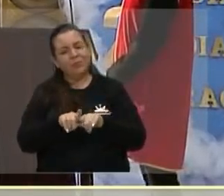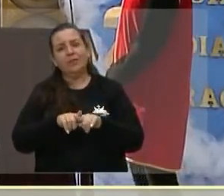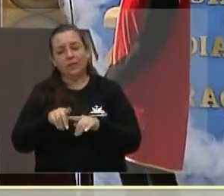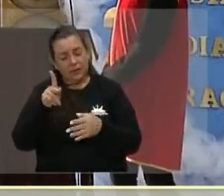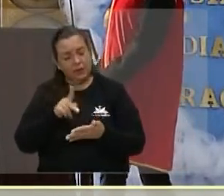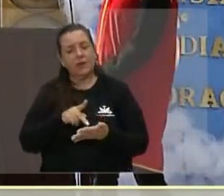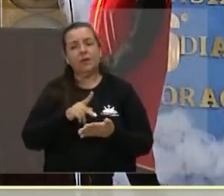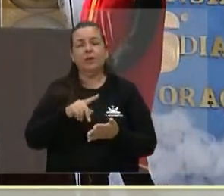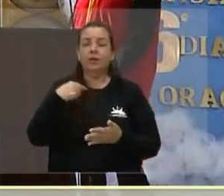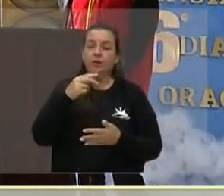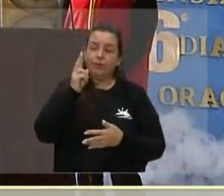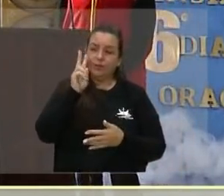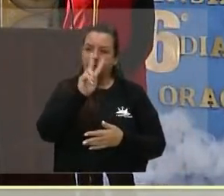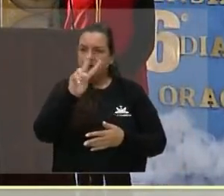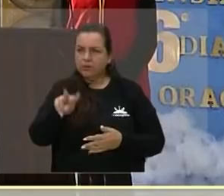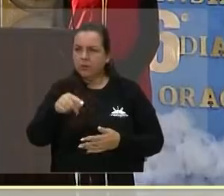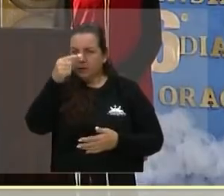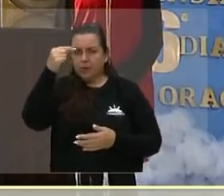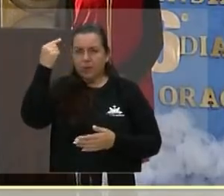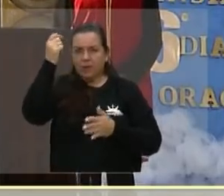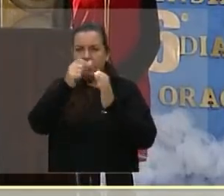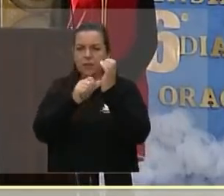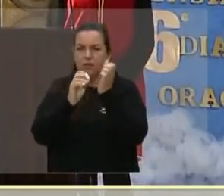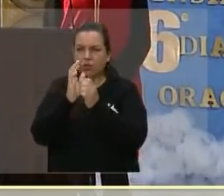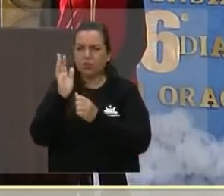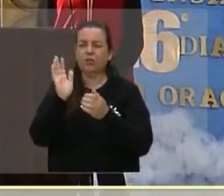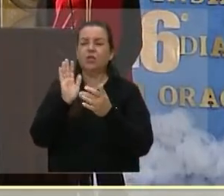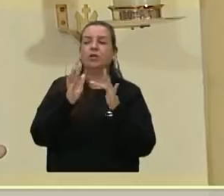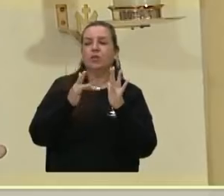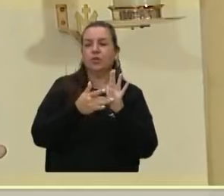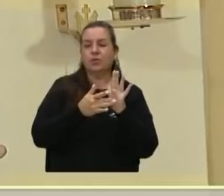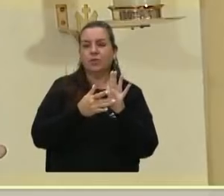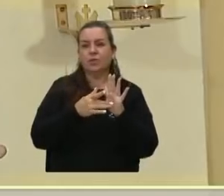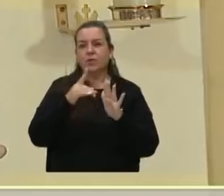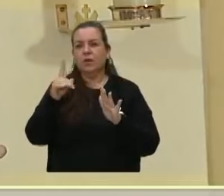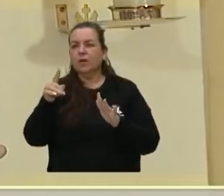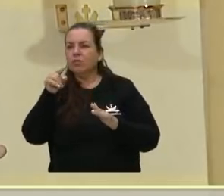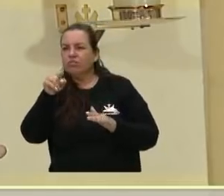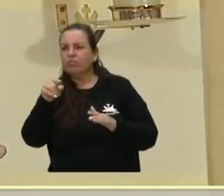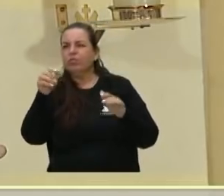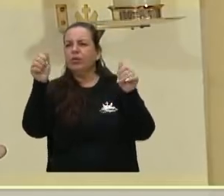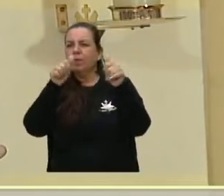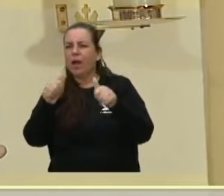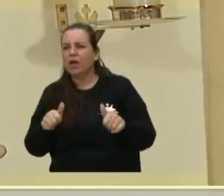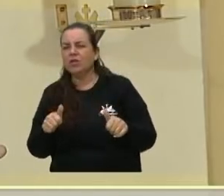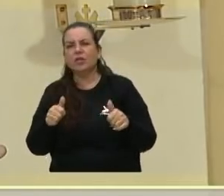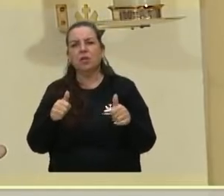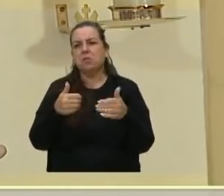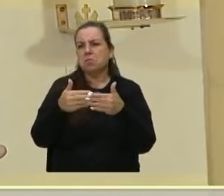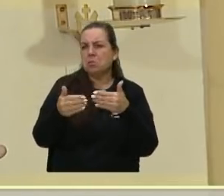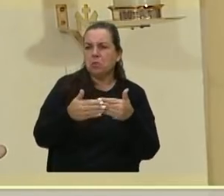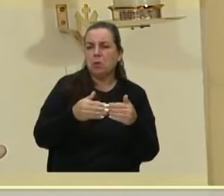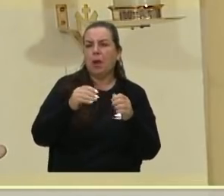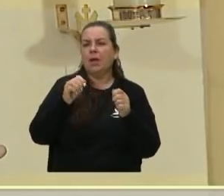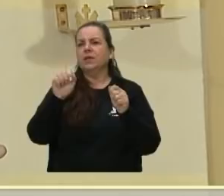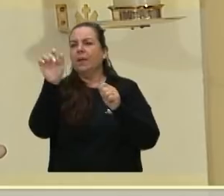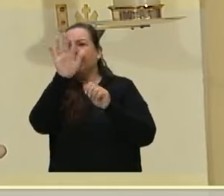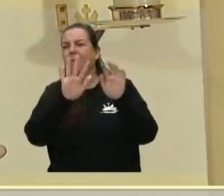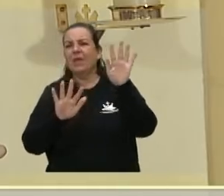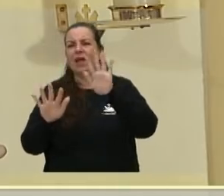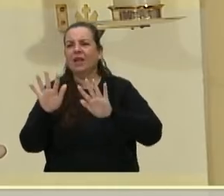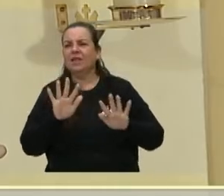verdade que a gente olha para santas chagas de jesus seja no ícone seja na imagem seja nas